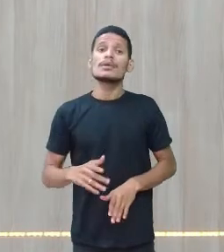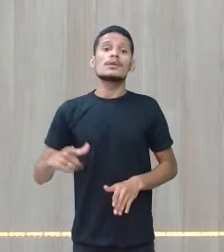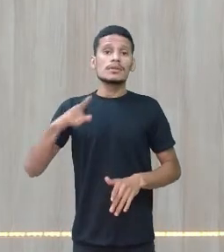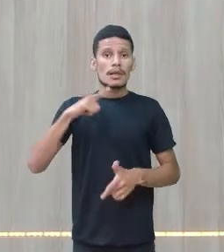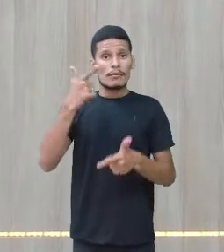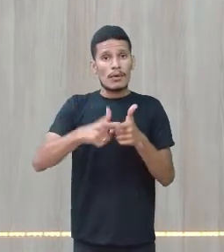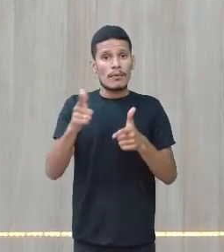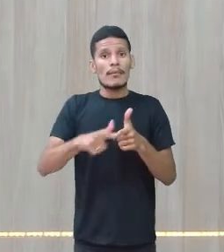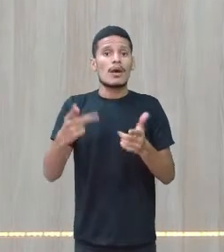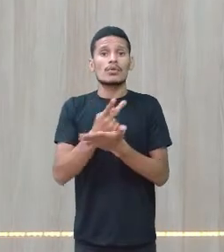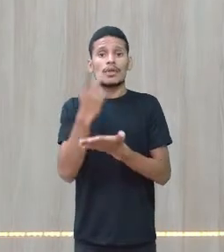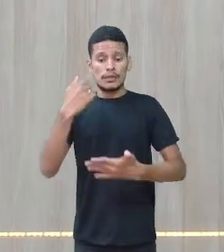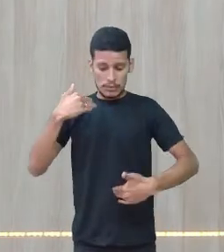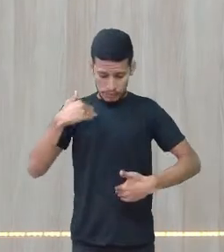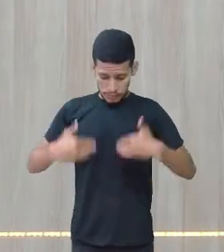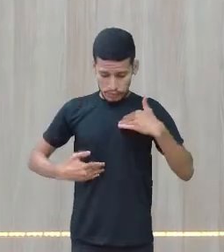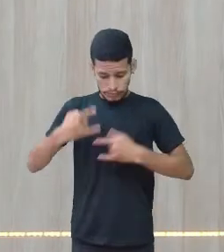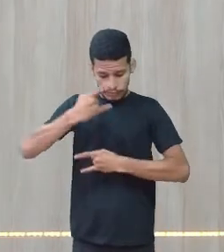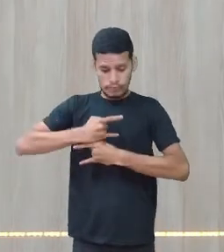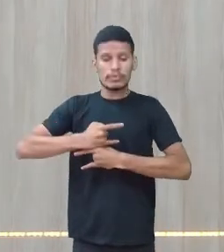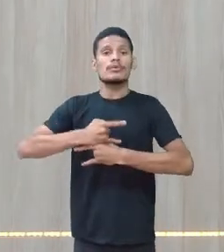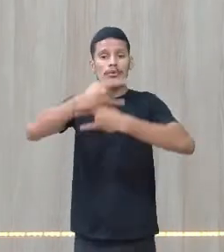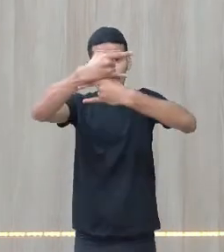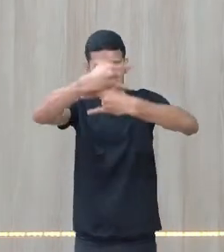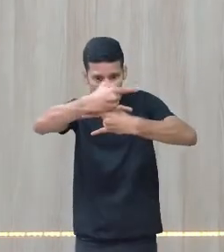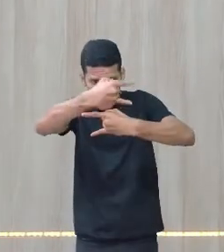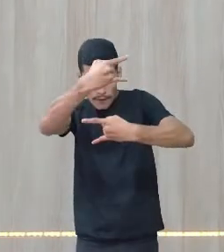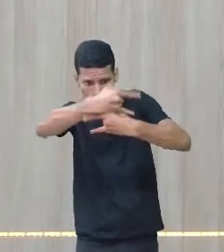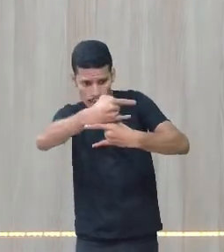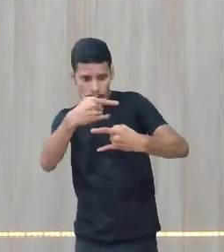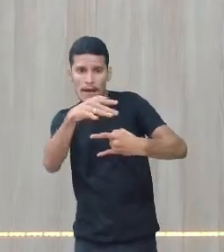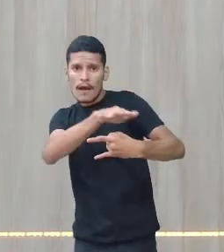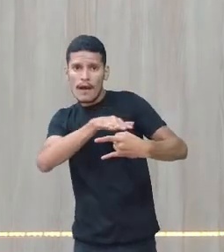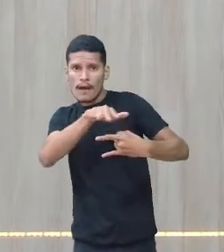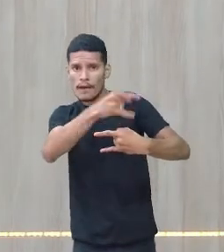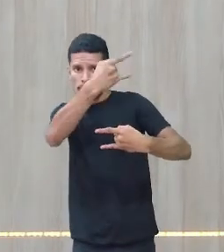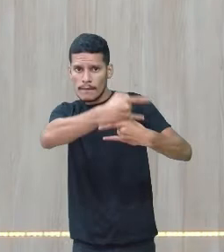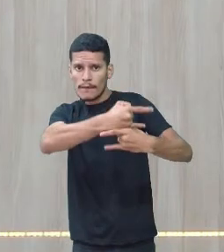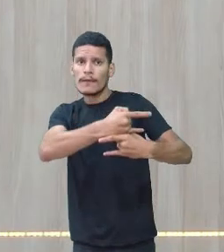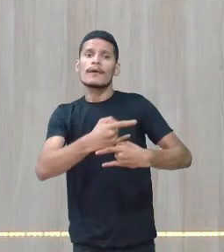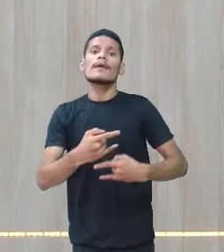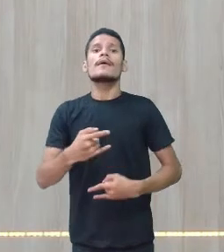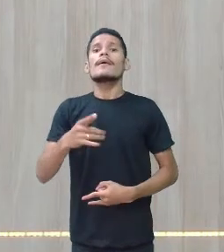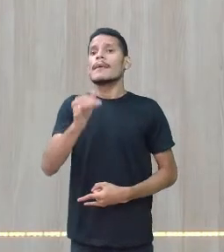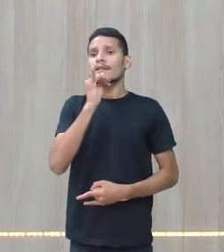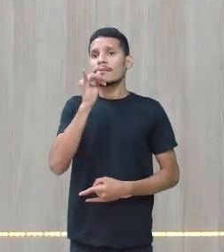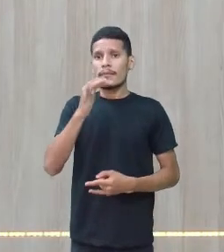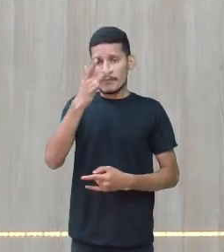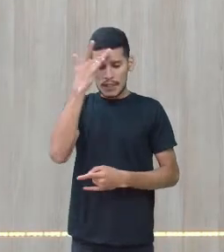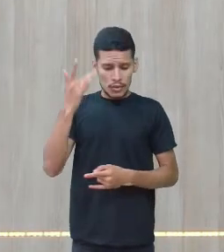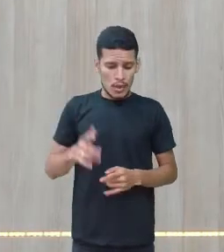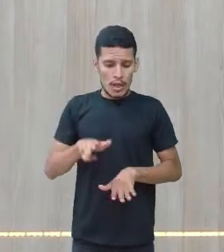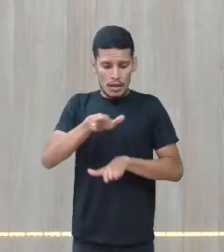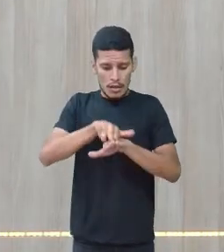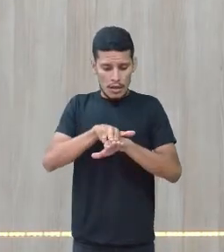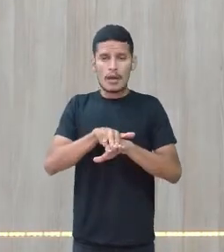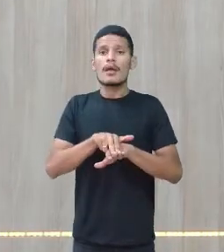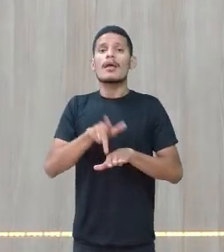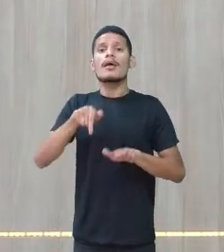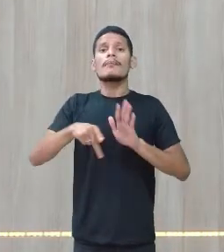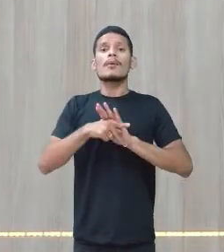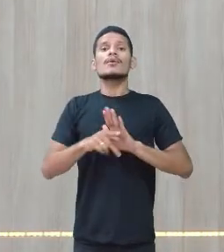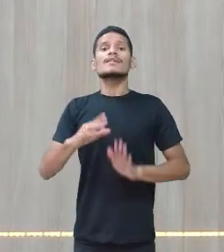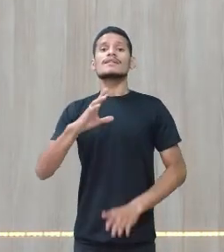em regiões específicas da coluna. No caso do tetraplégico, a gente vai ver aí que a lesão